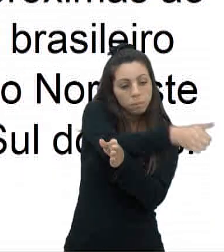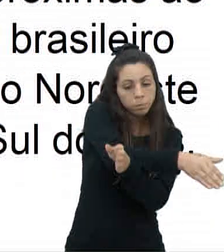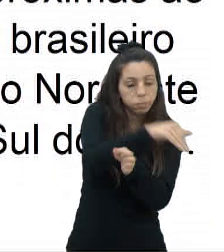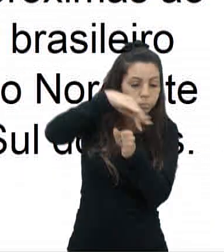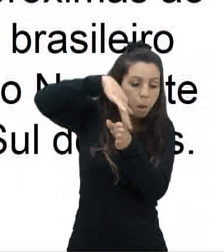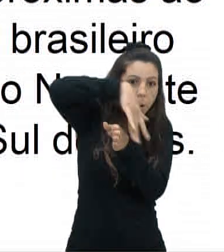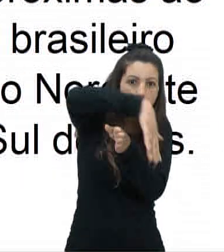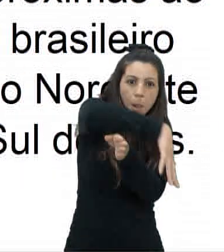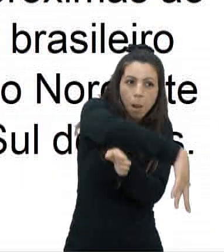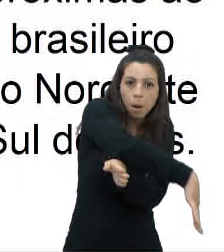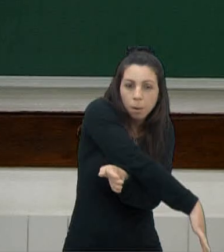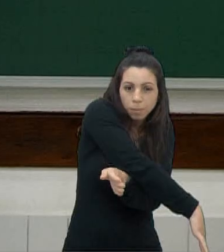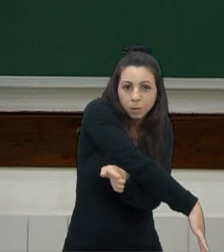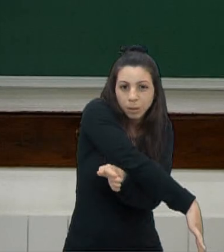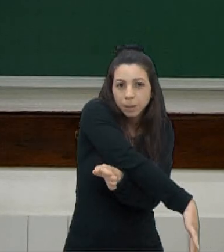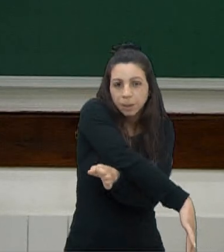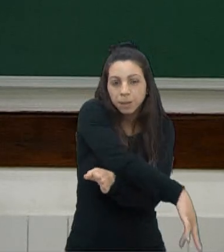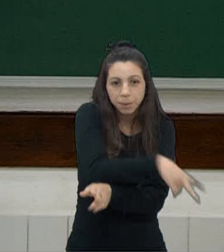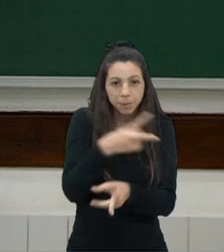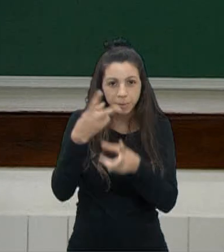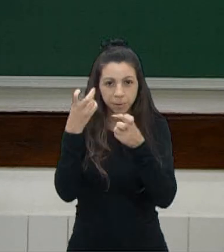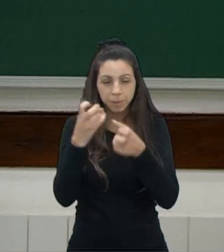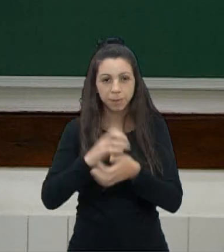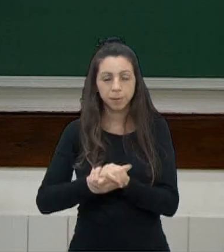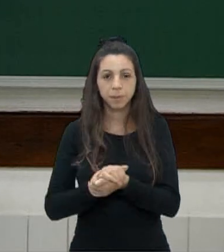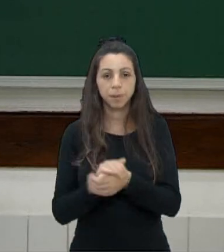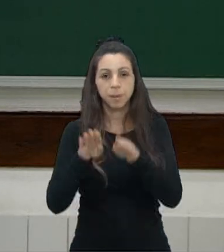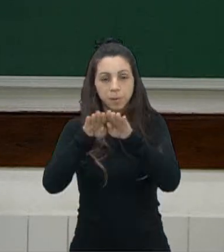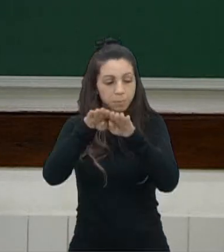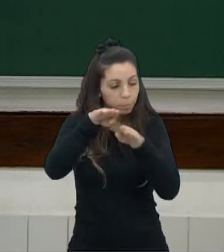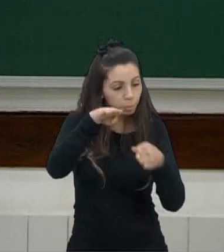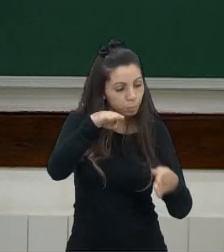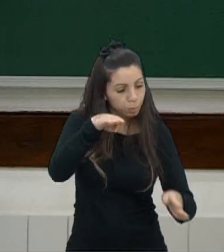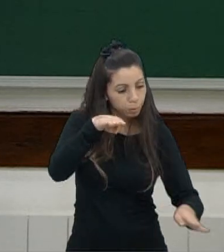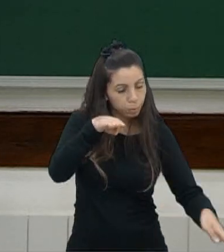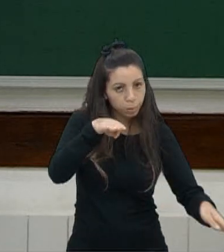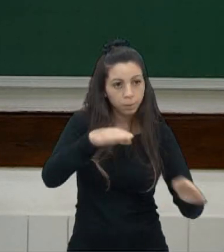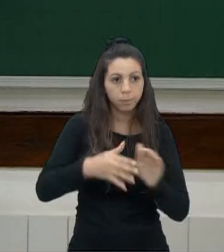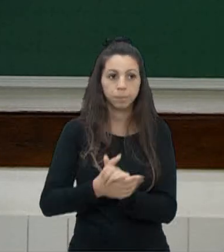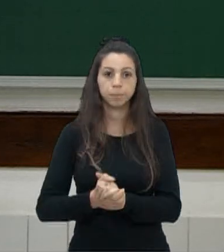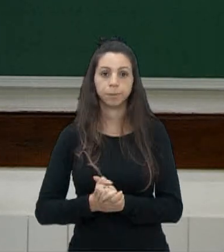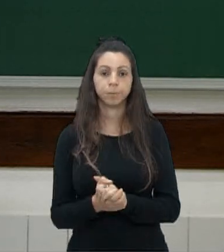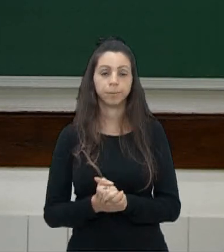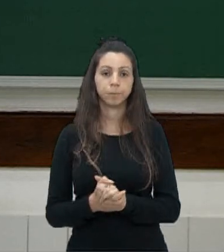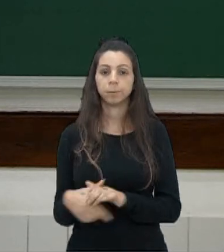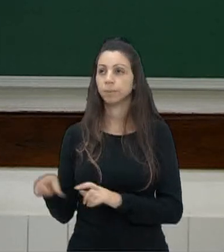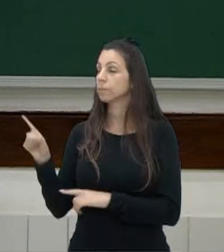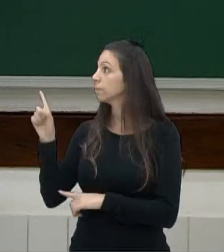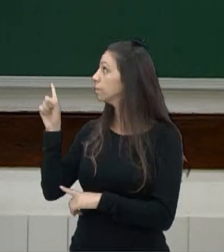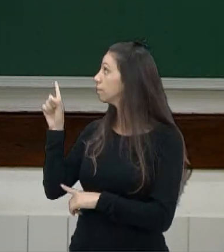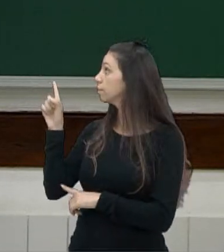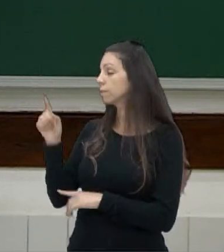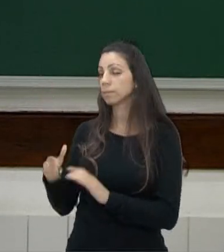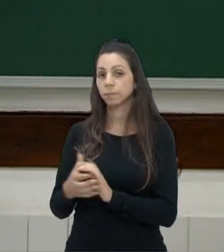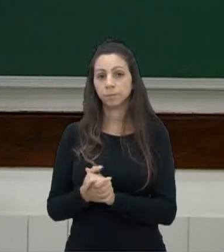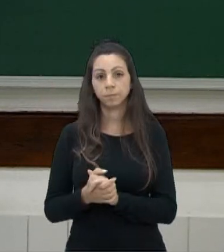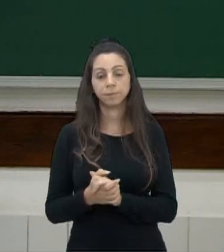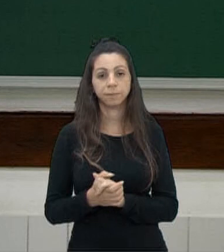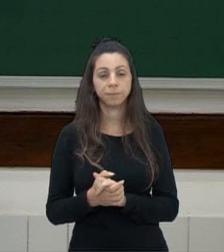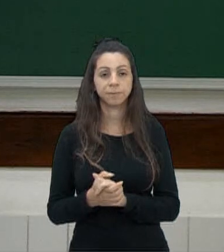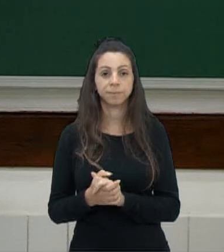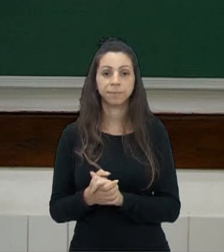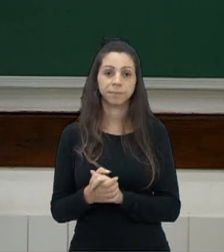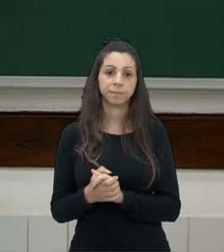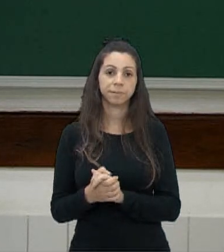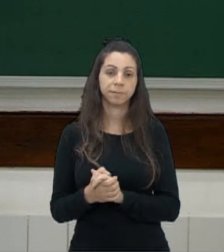o desfiladeiro descendo, a descida ali, o relevo continuando. Então, conforme você pode ver essa imagem aqui. É um passeio para que, independente